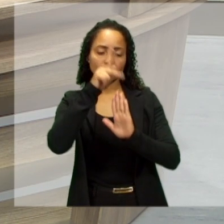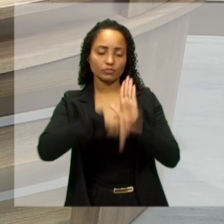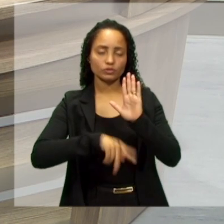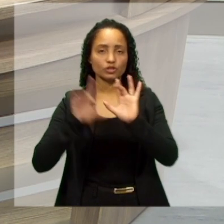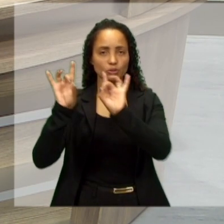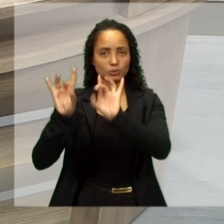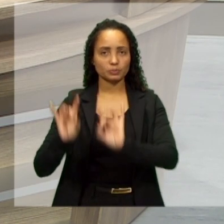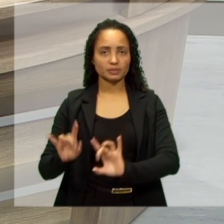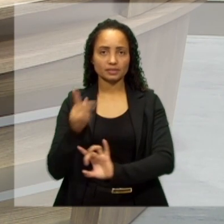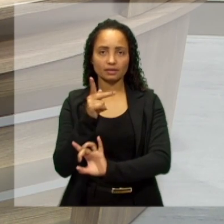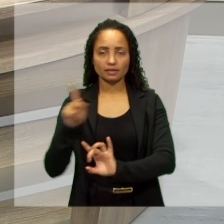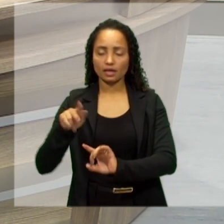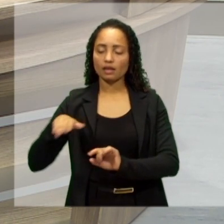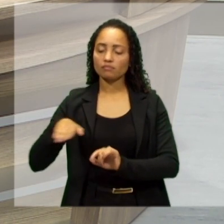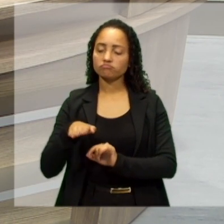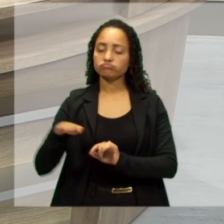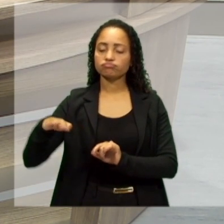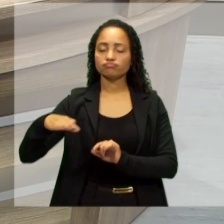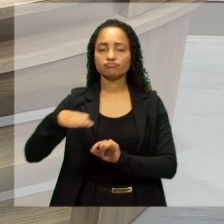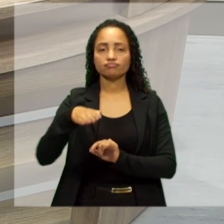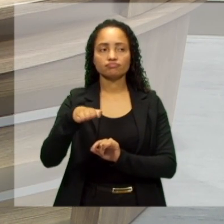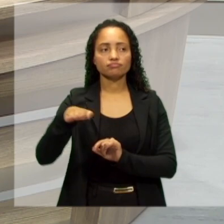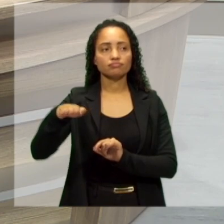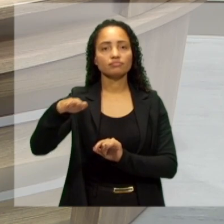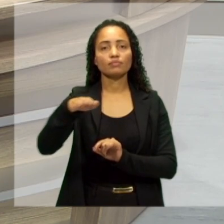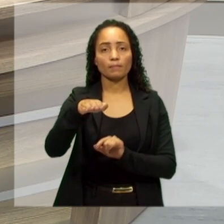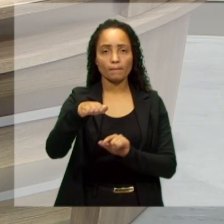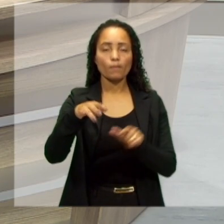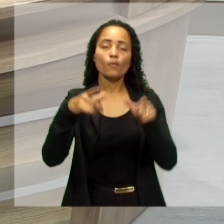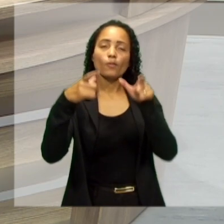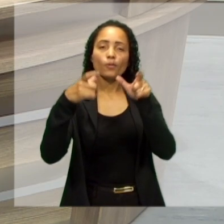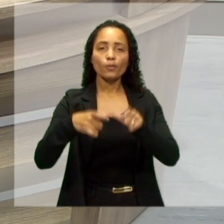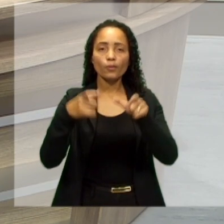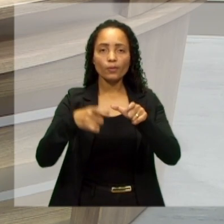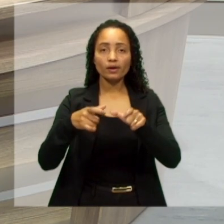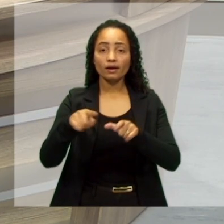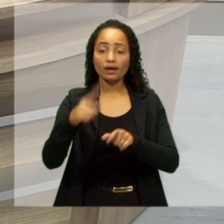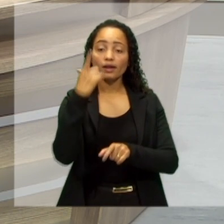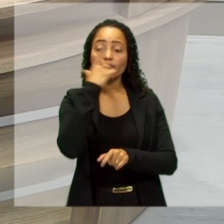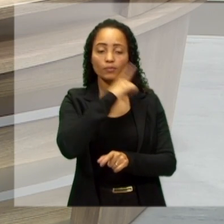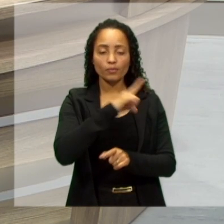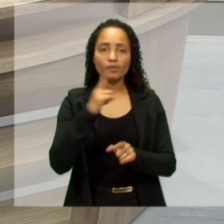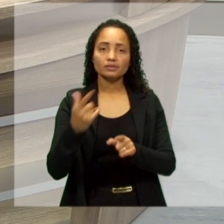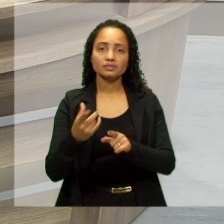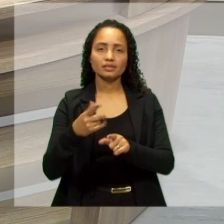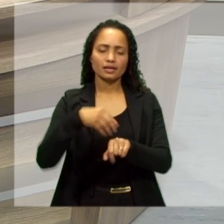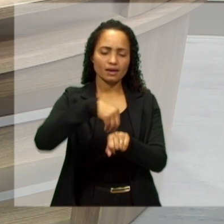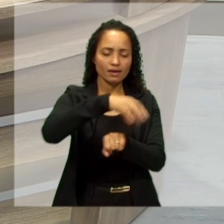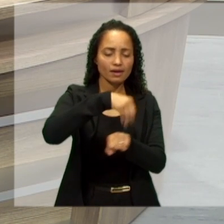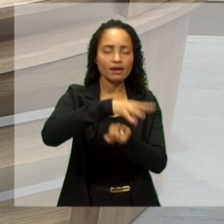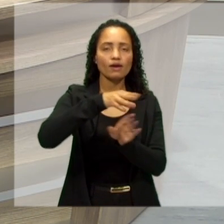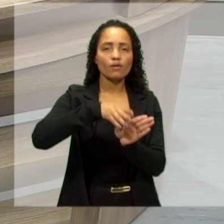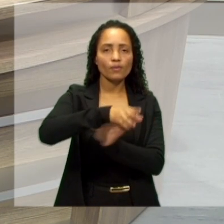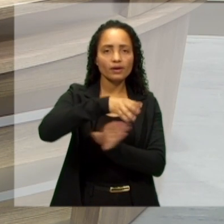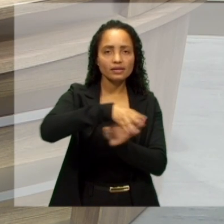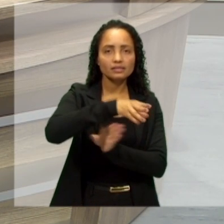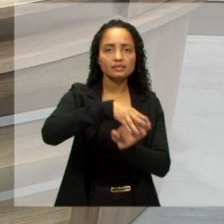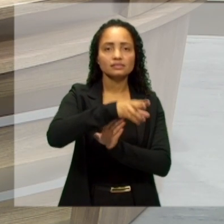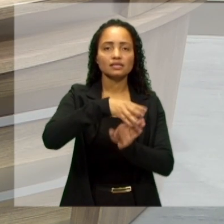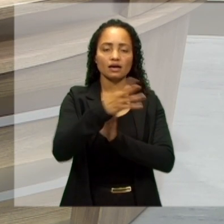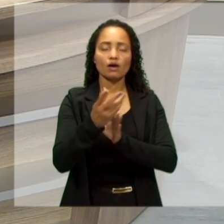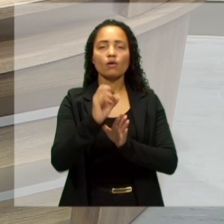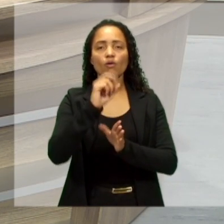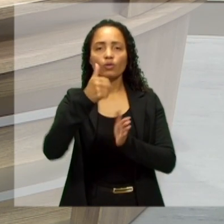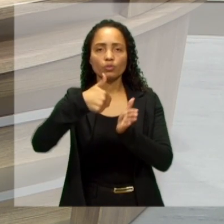se desloque até essa localidade e ali preste a primeira assistência jurídica, orientação, confecção de